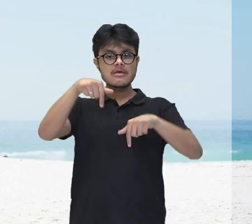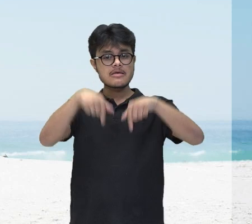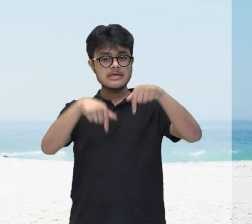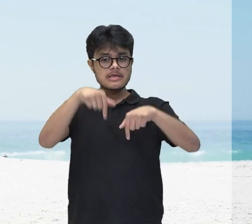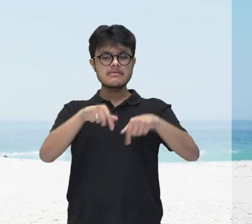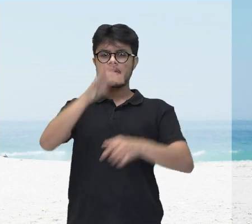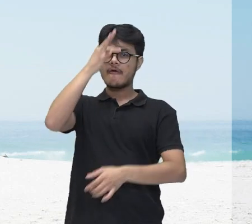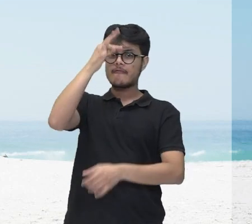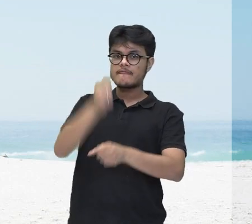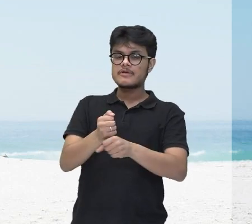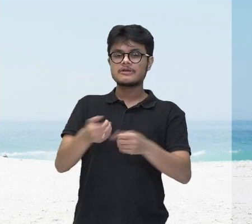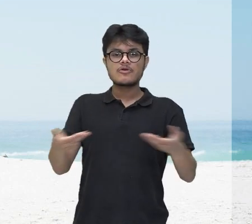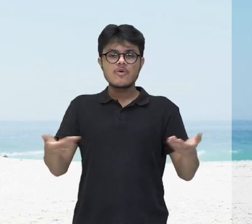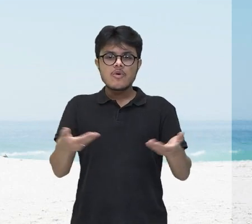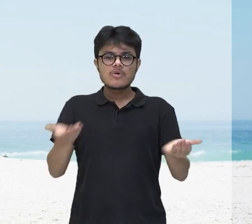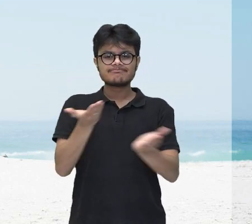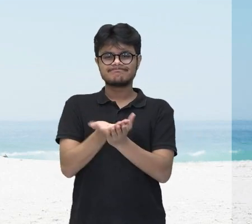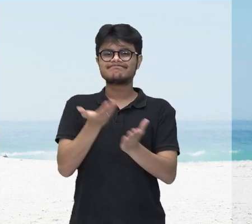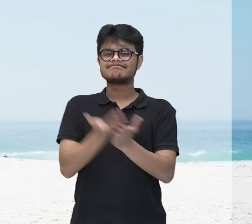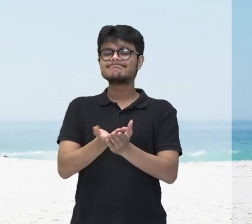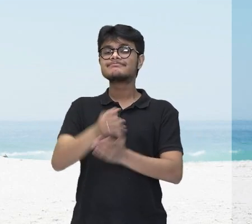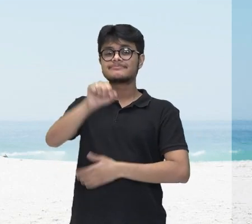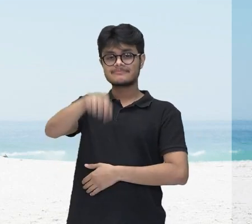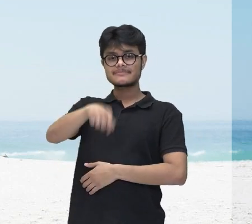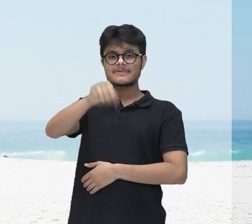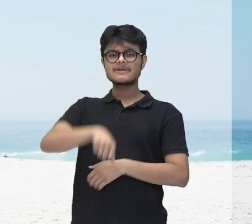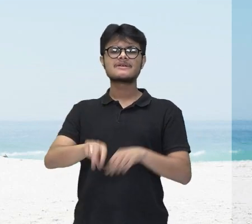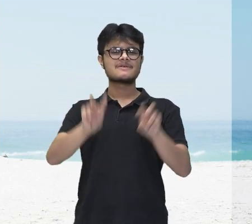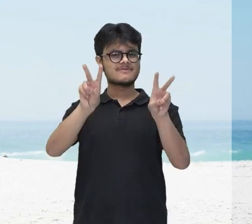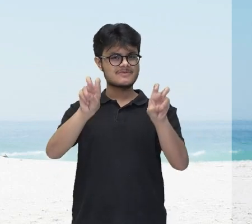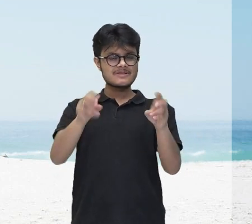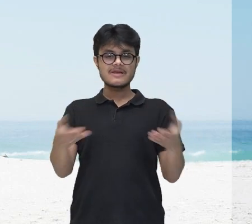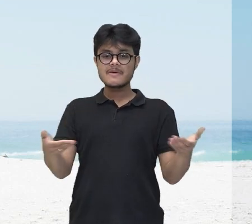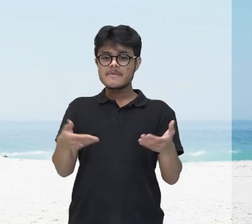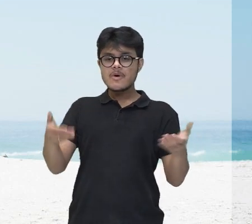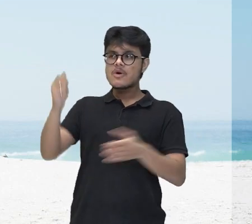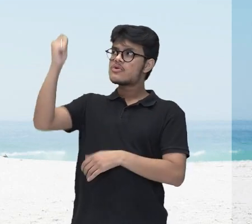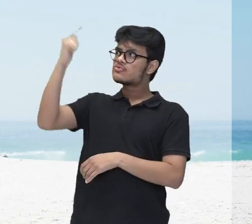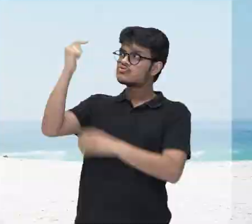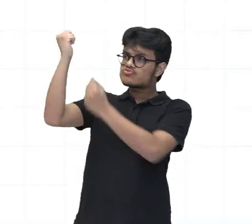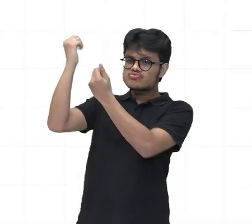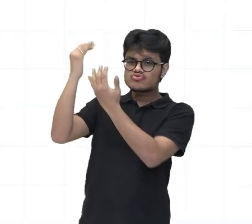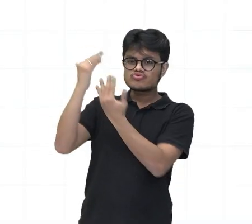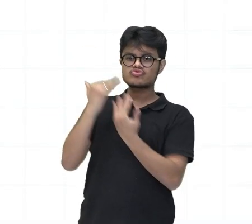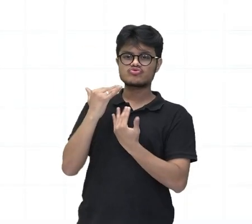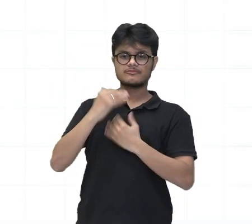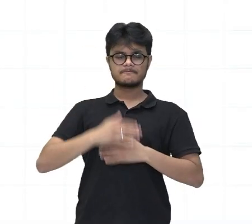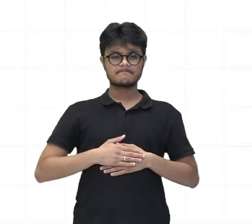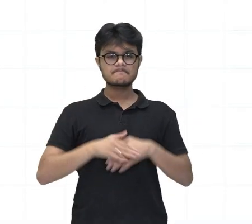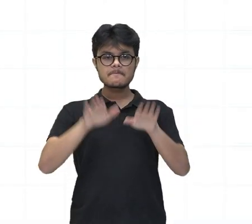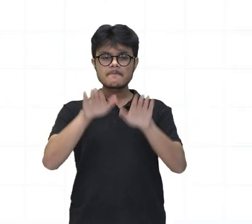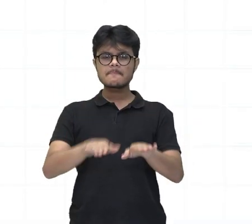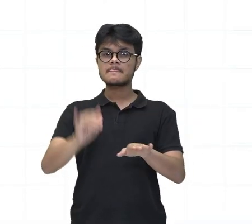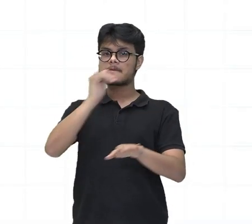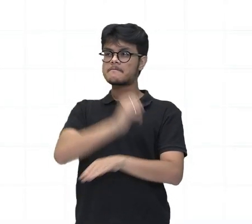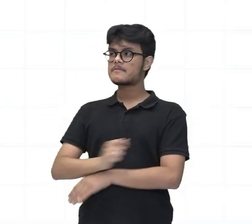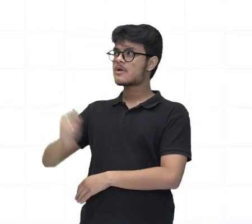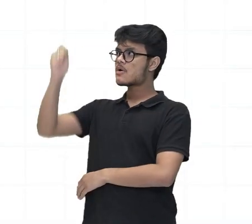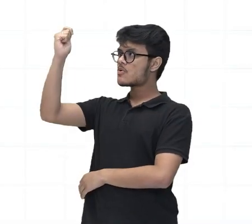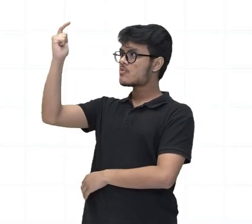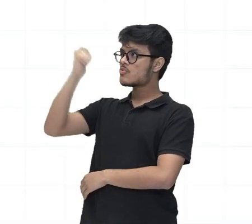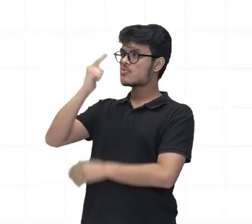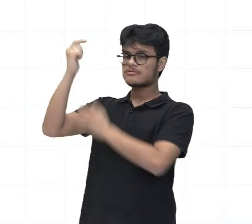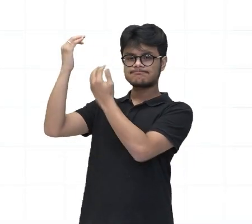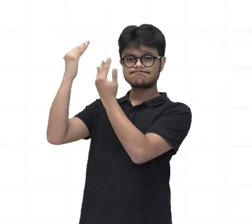acontecendo, e é sobre isso que nós vamos falar aí a respeito da radiação solar. Então, na radiação